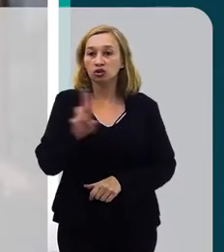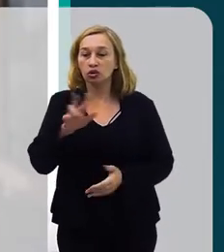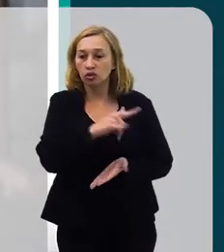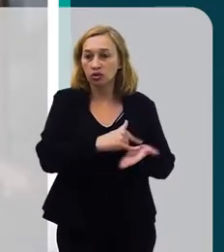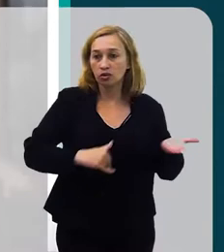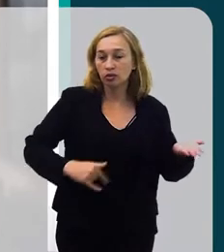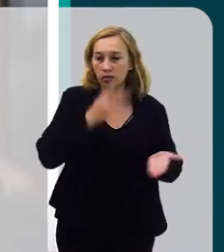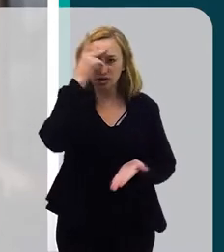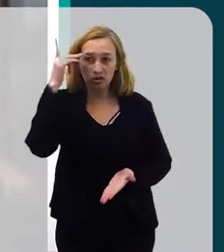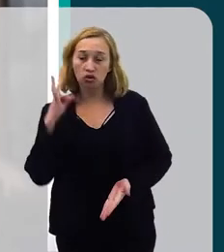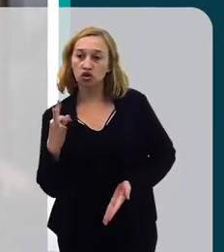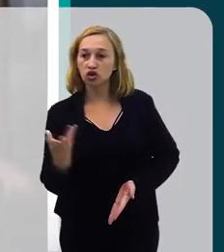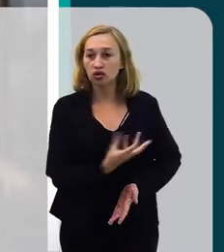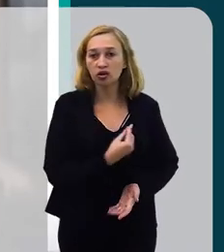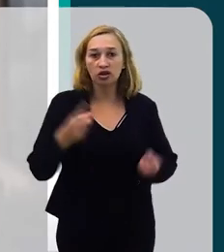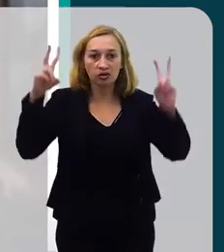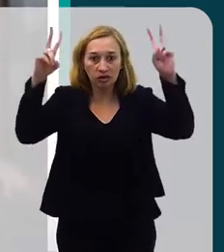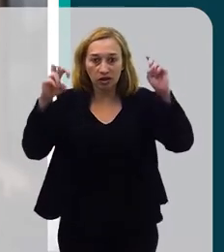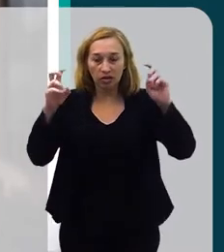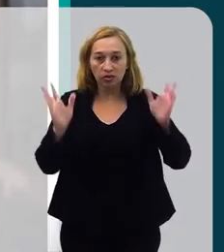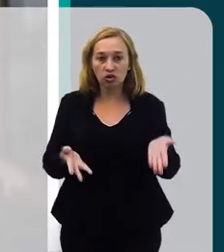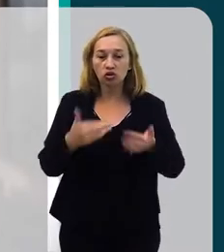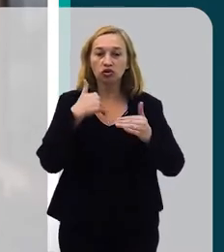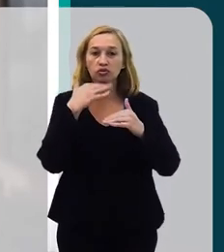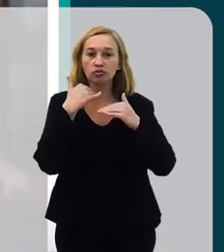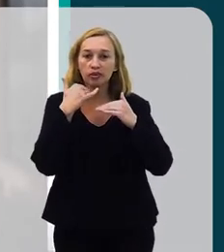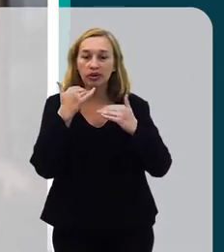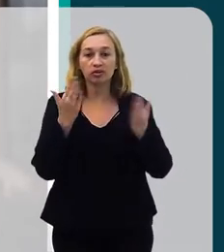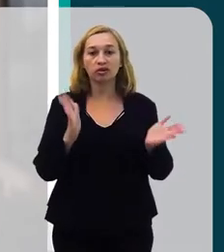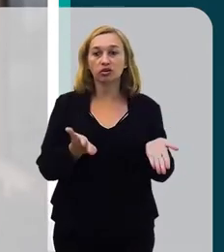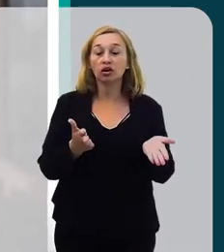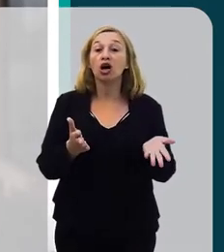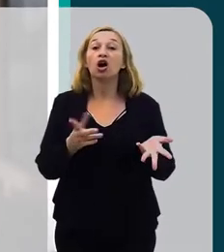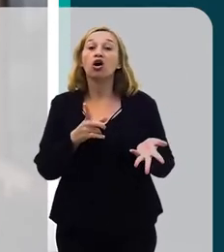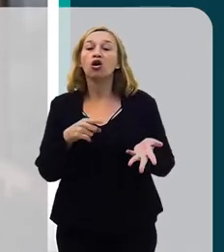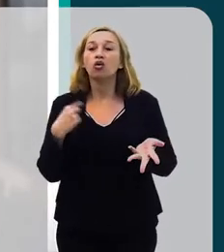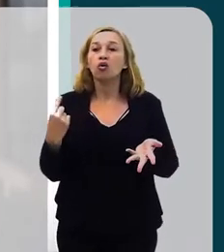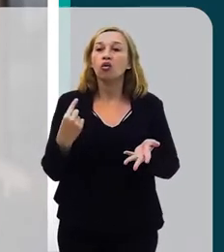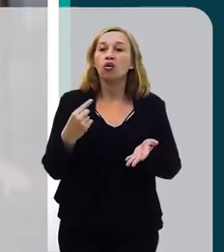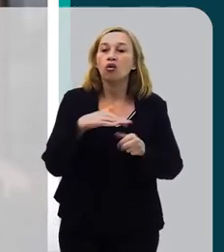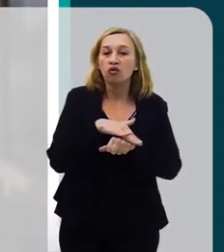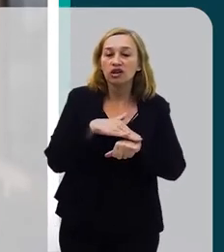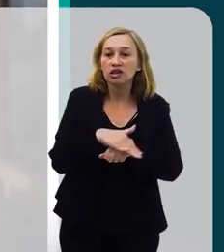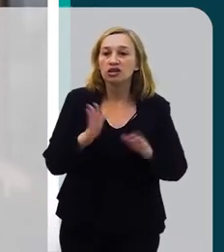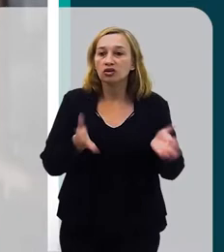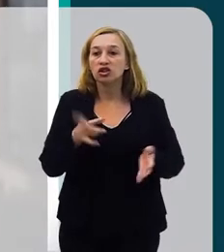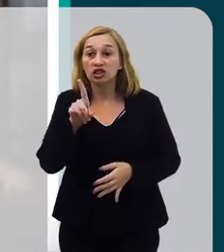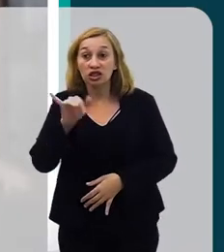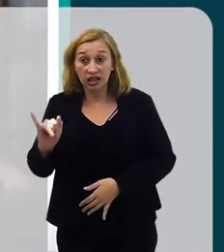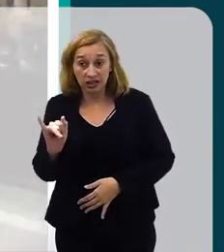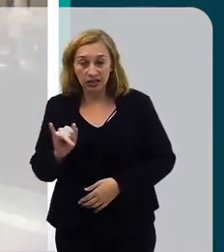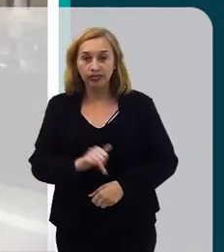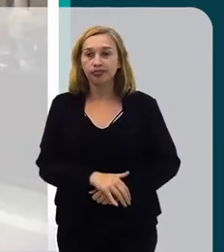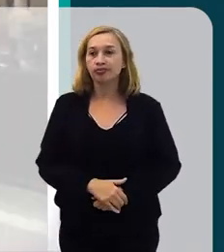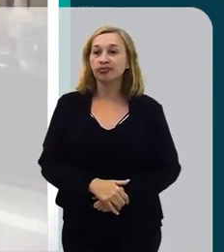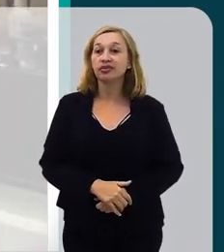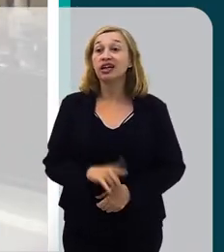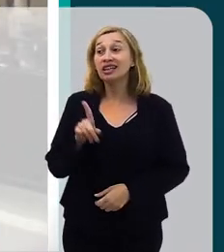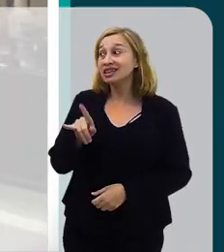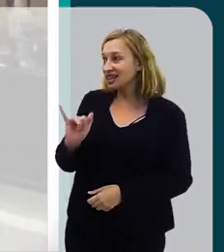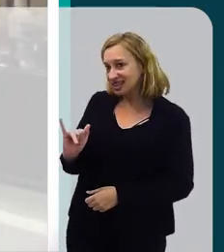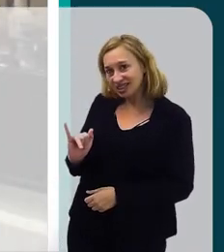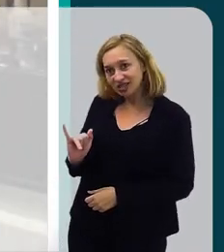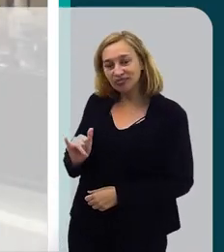Retificação do nome civil de pessoas trans é o tema do nosso bate-papo de hoje. E eu estou conversando aqui hoje com Dani